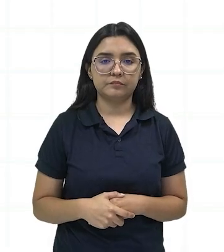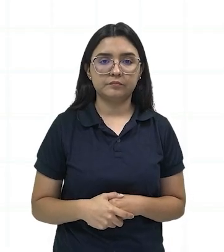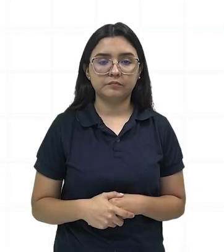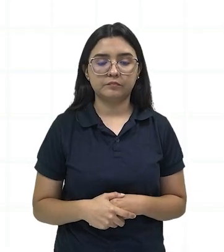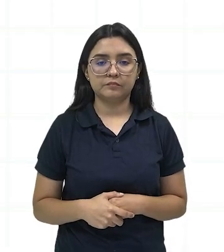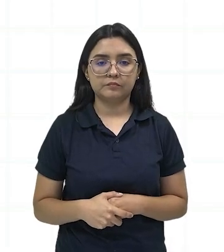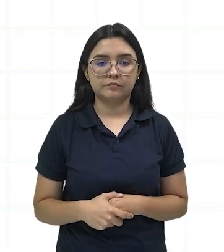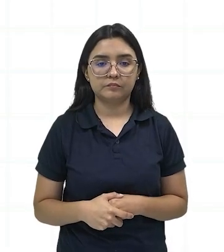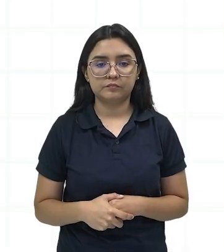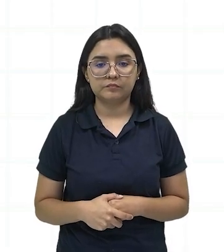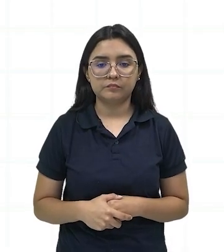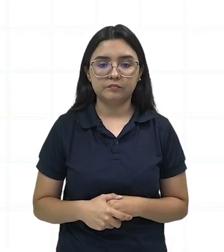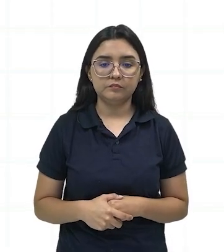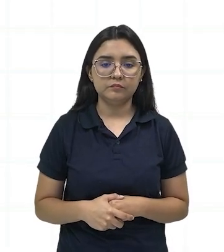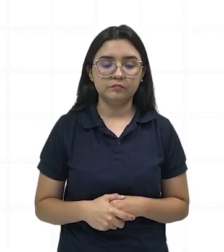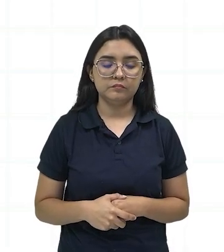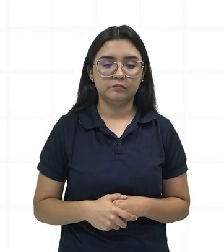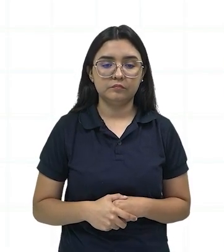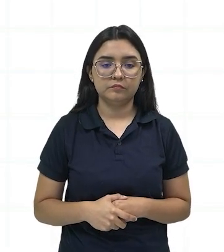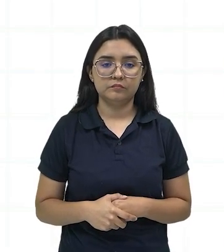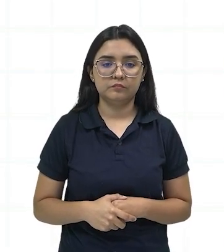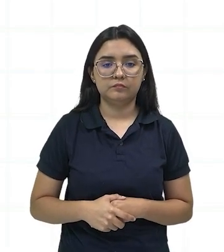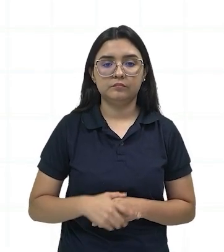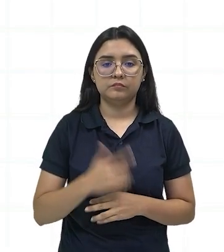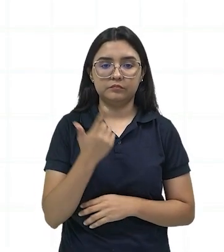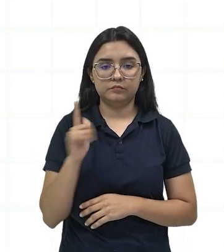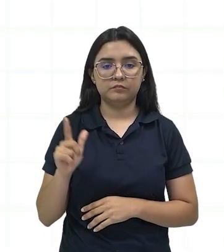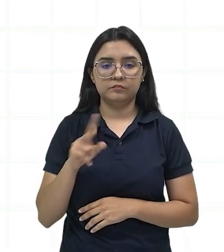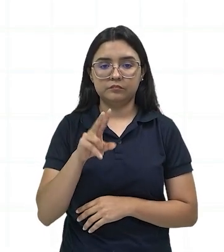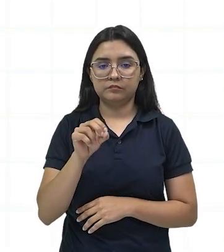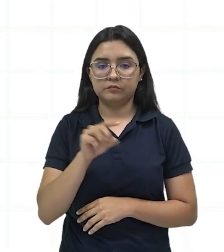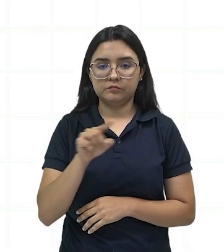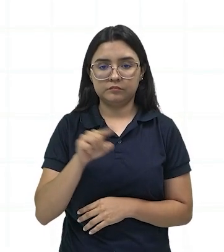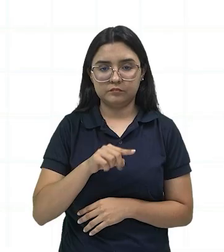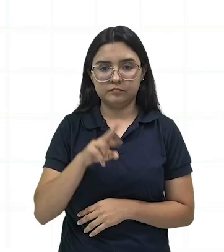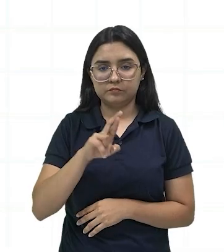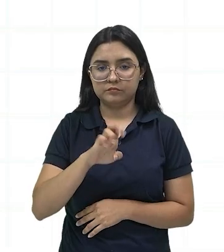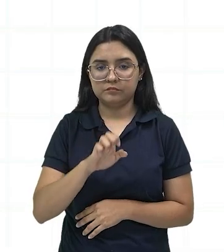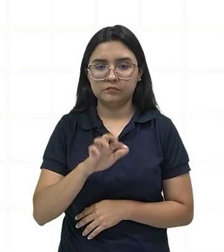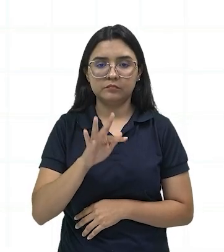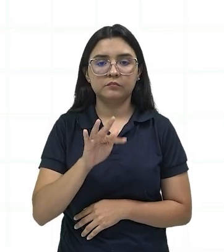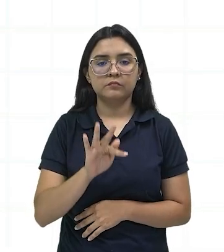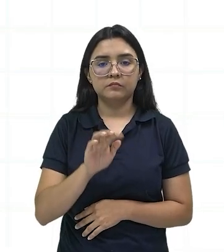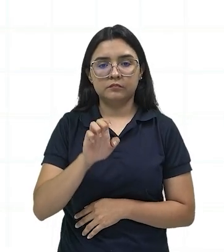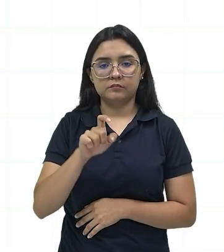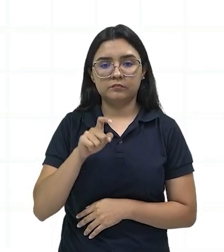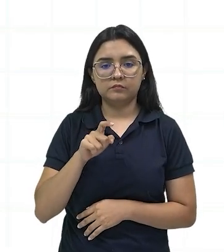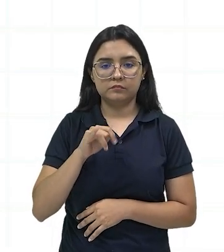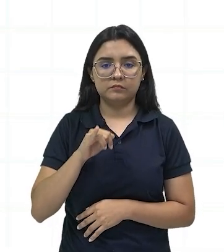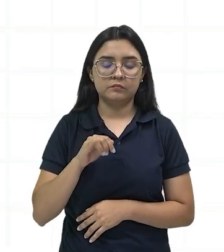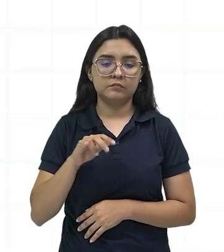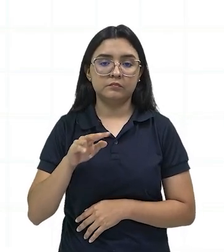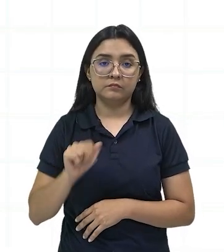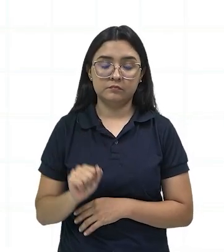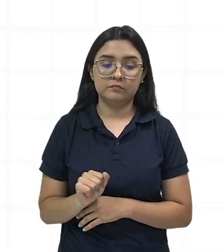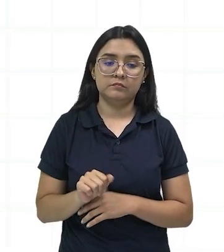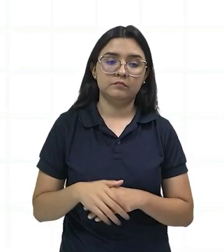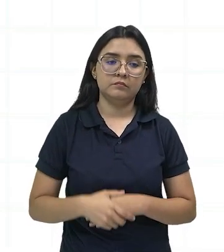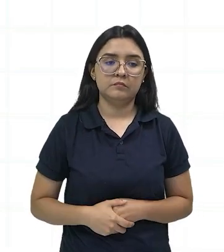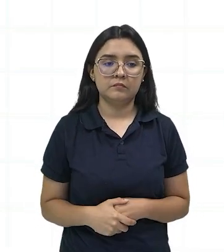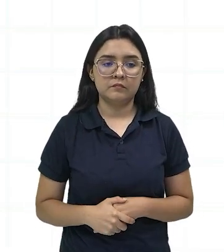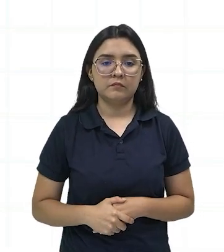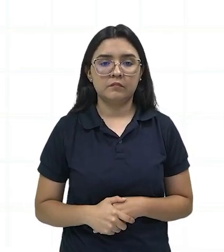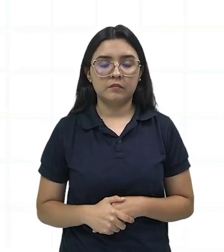ação. No caso da voz reflexiva, o sujeito pratica a ação sobre si mesmo. Olha lá. Ativa, o